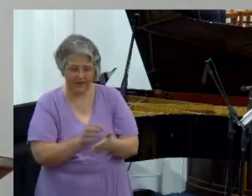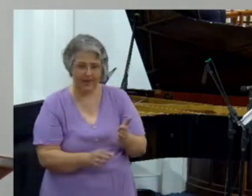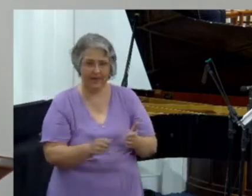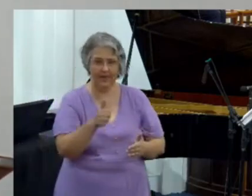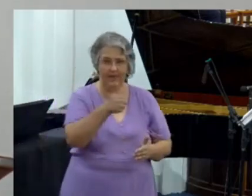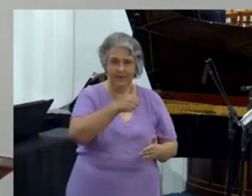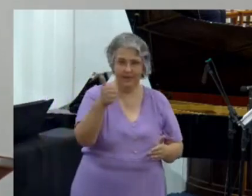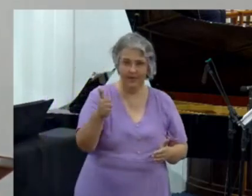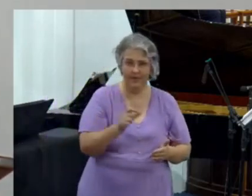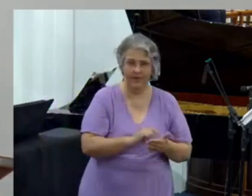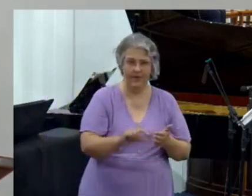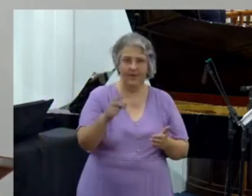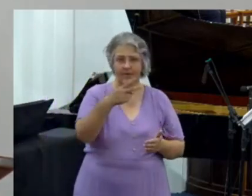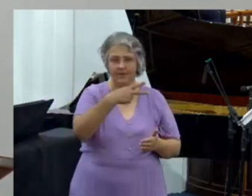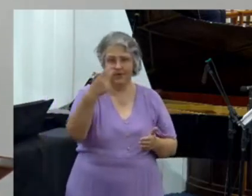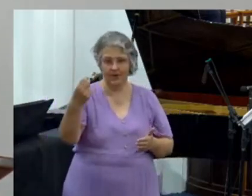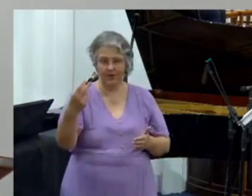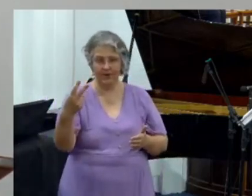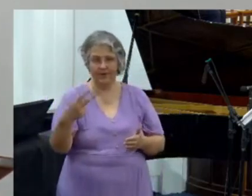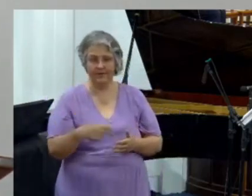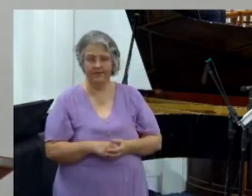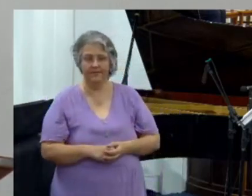versículo 22.